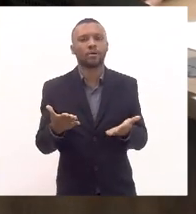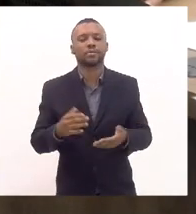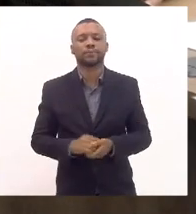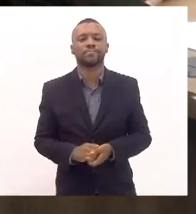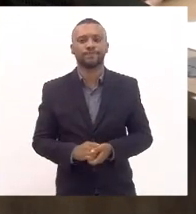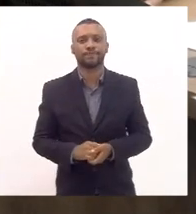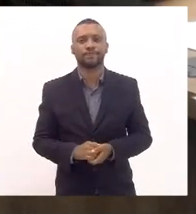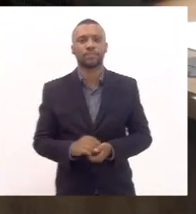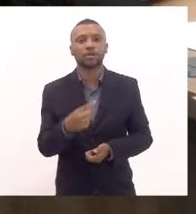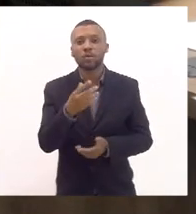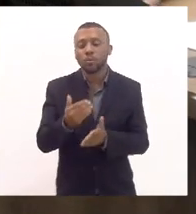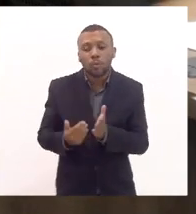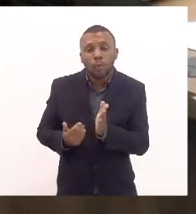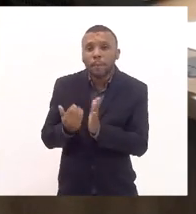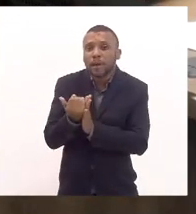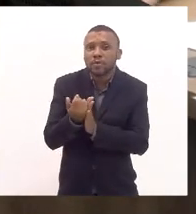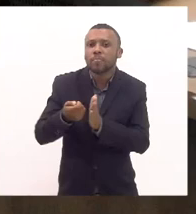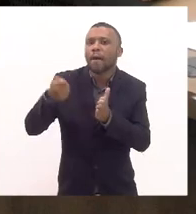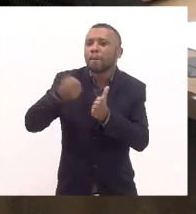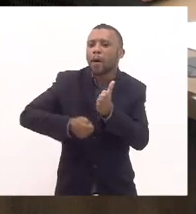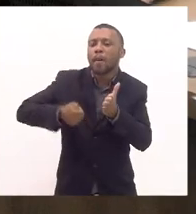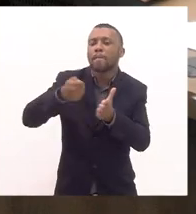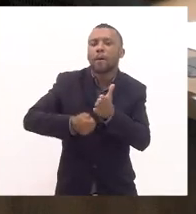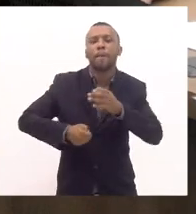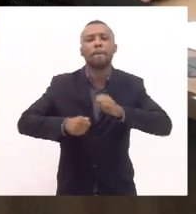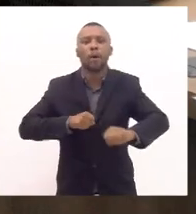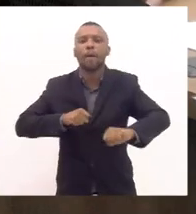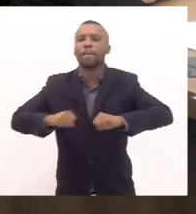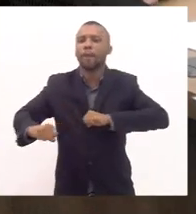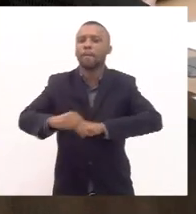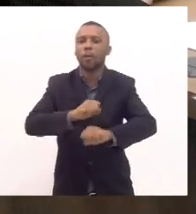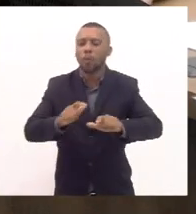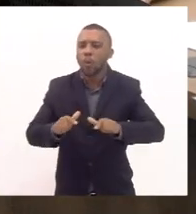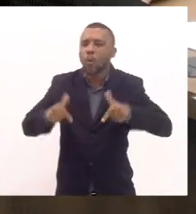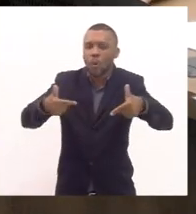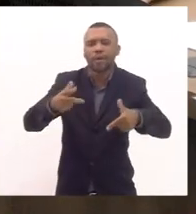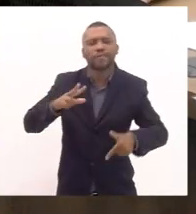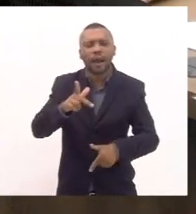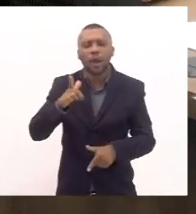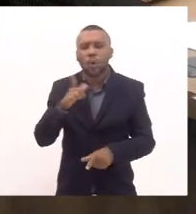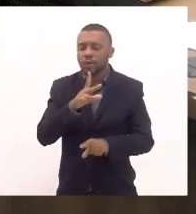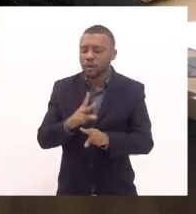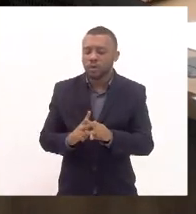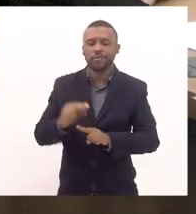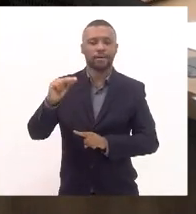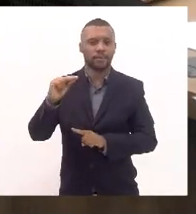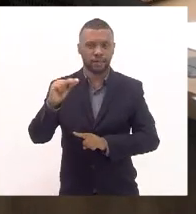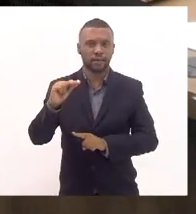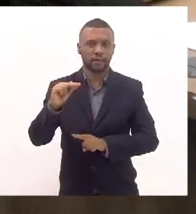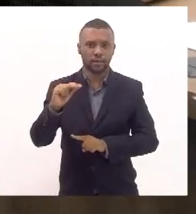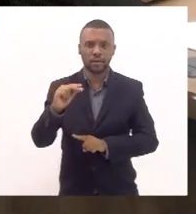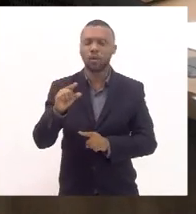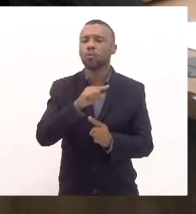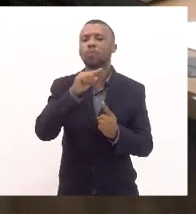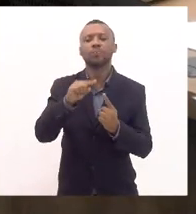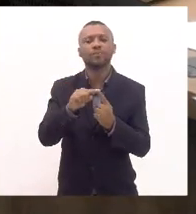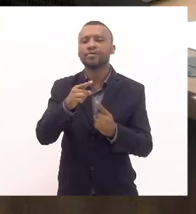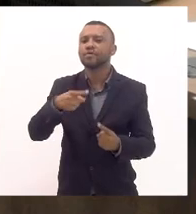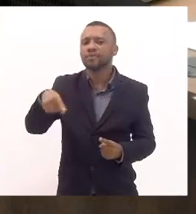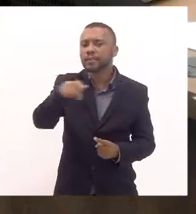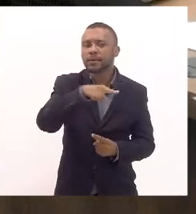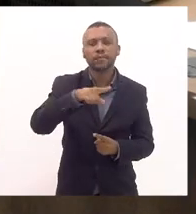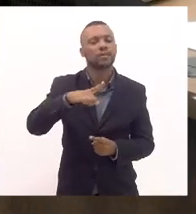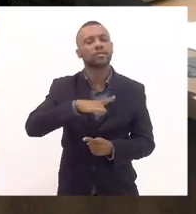nós estamos no começo de uma luta e que nós vamos avançar Sem dúvida nenhuma para que vocês